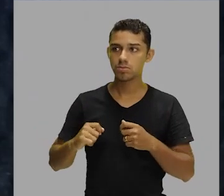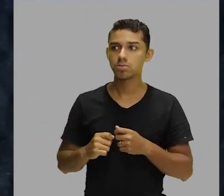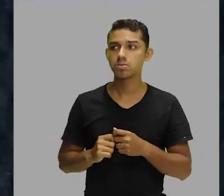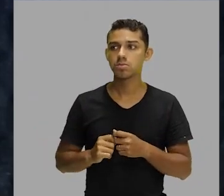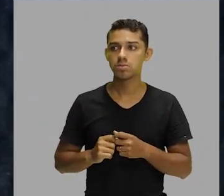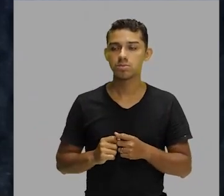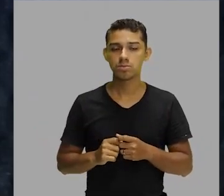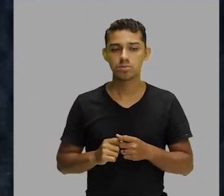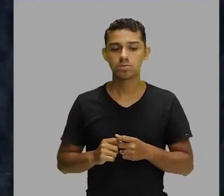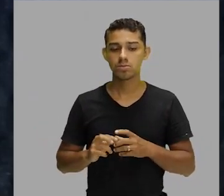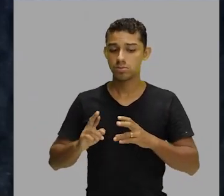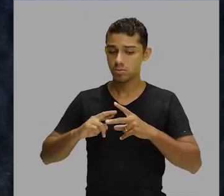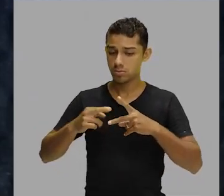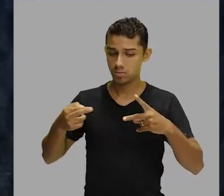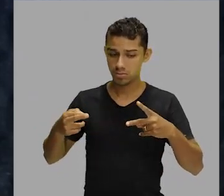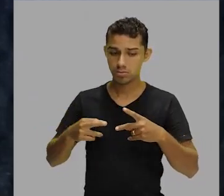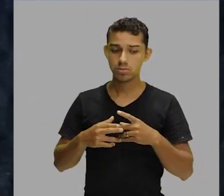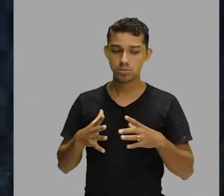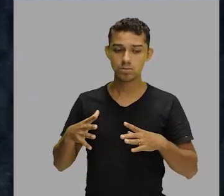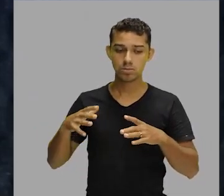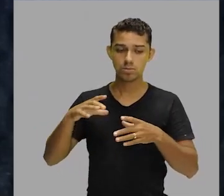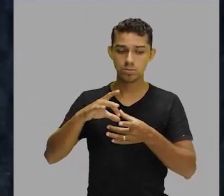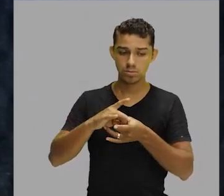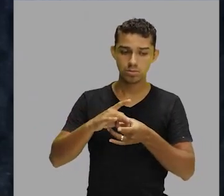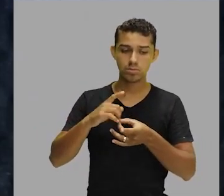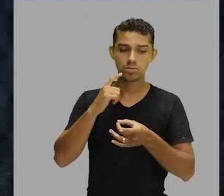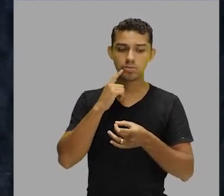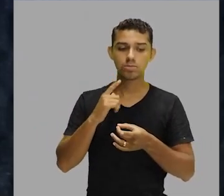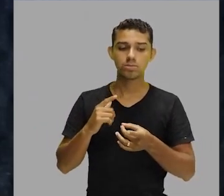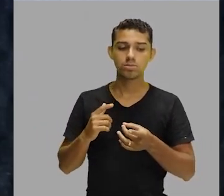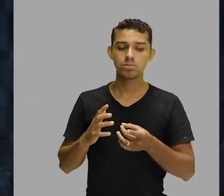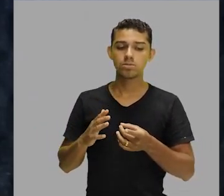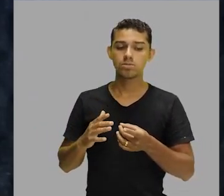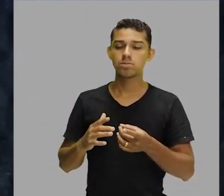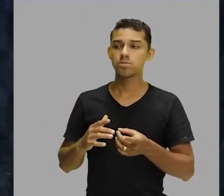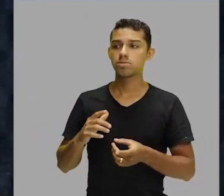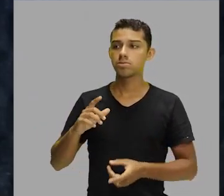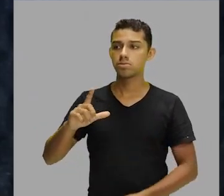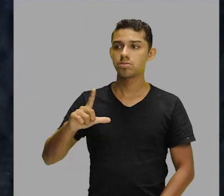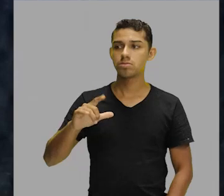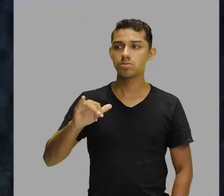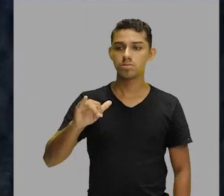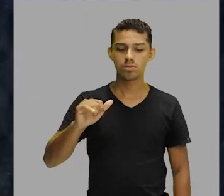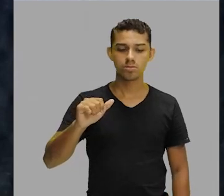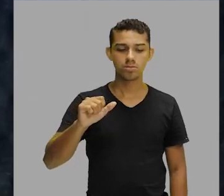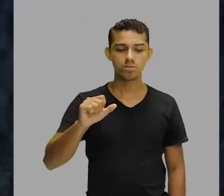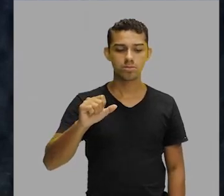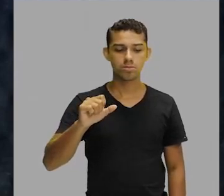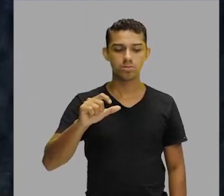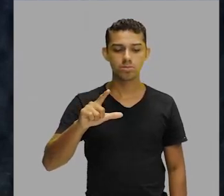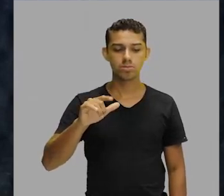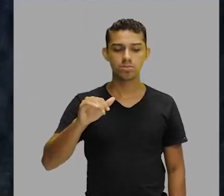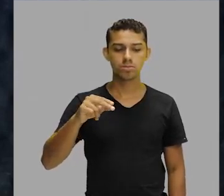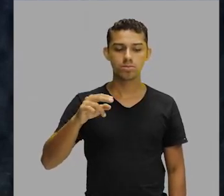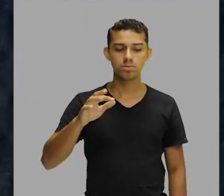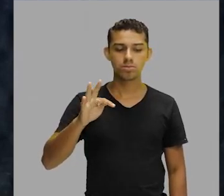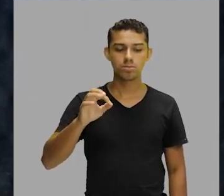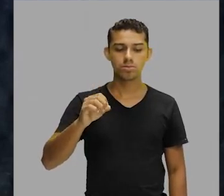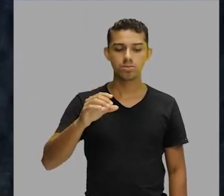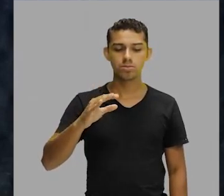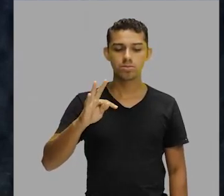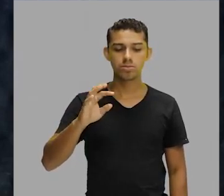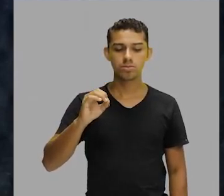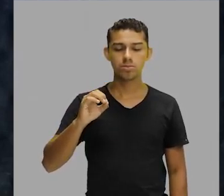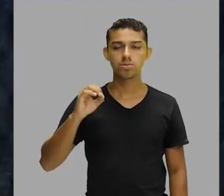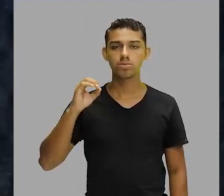com a membrana plasmática da célula que ele está invadindo, que é o linfócito T CD4. E aí,